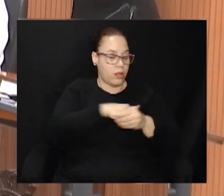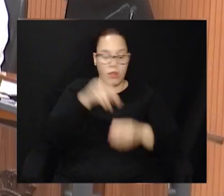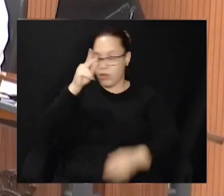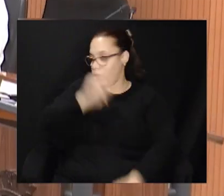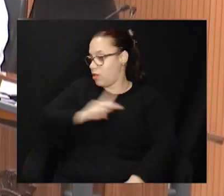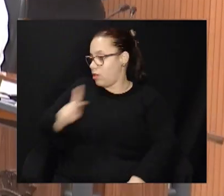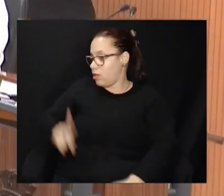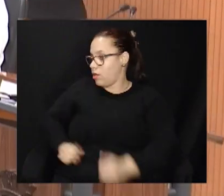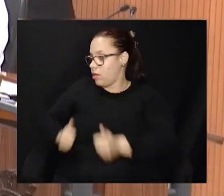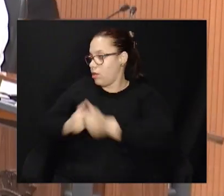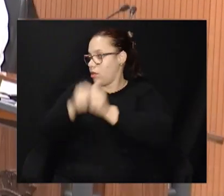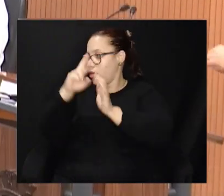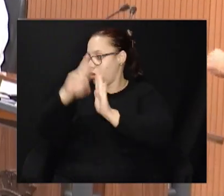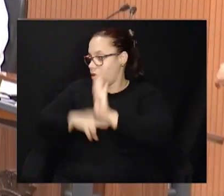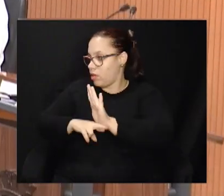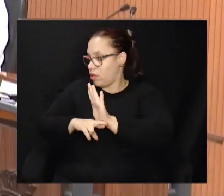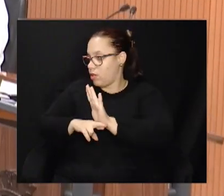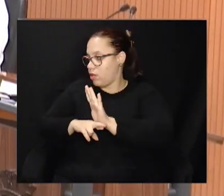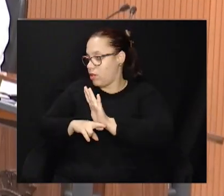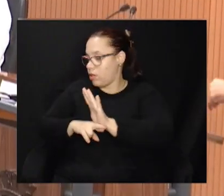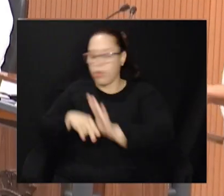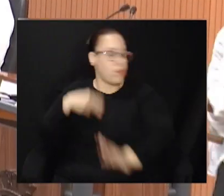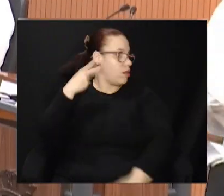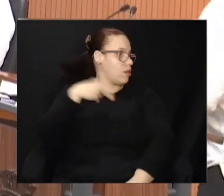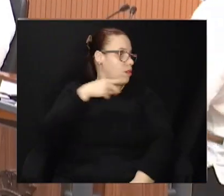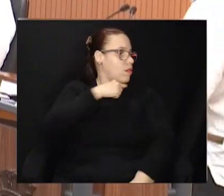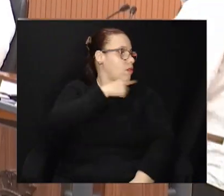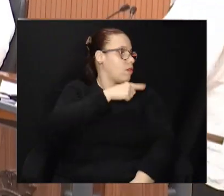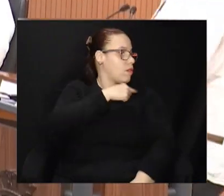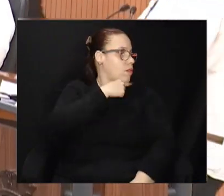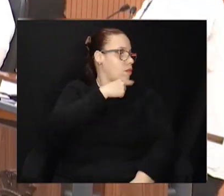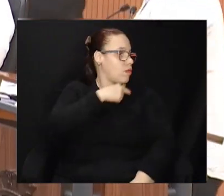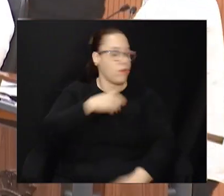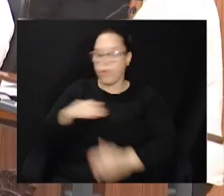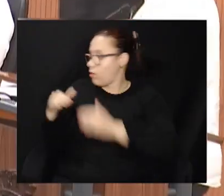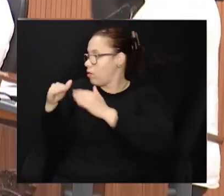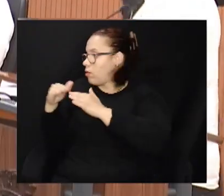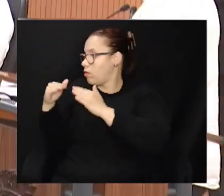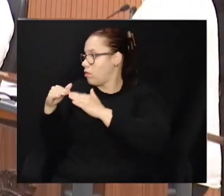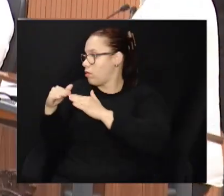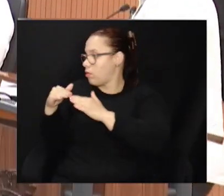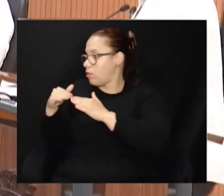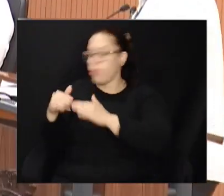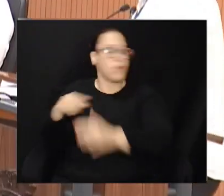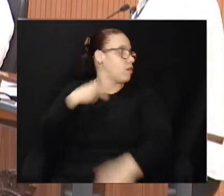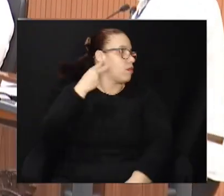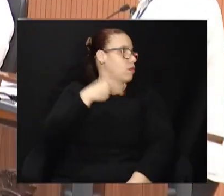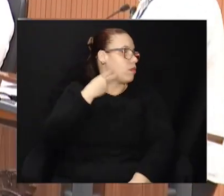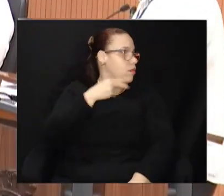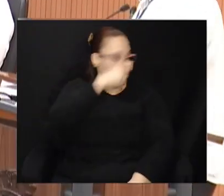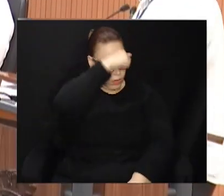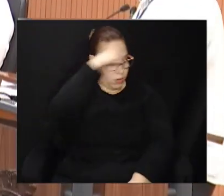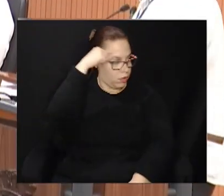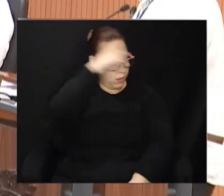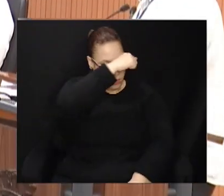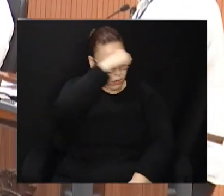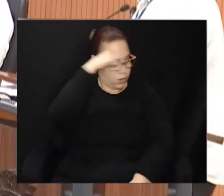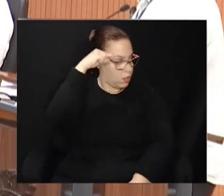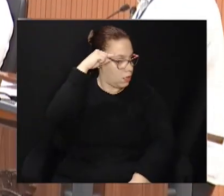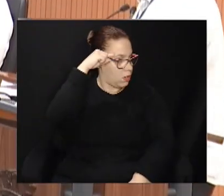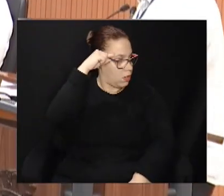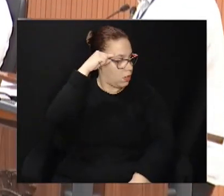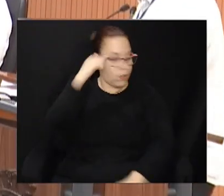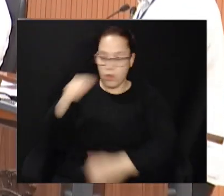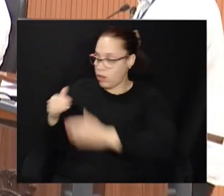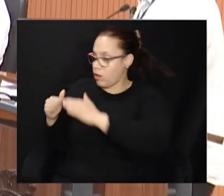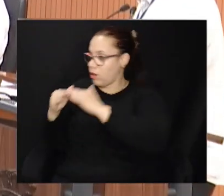relator. Vereador Eduardo Magoga. Favorável. Vereador Felipe Marquesi. Acompanho o relator.